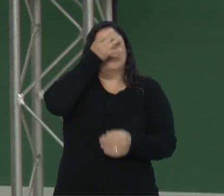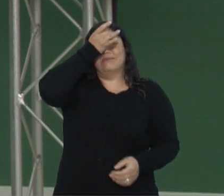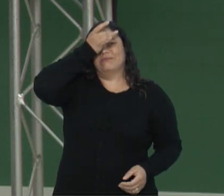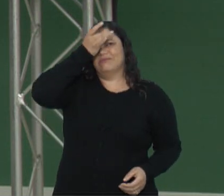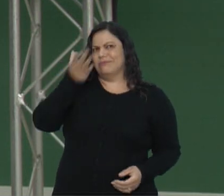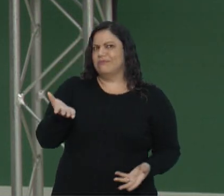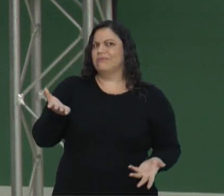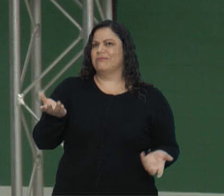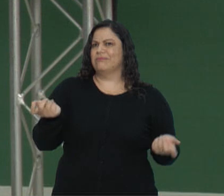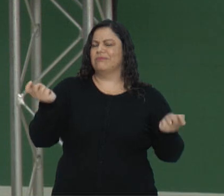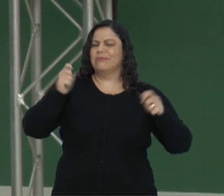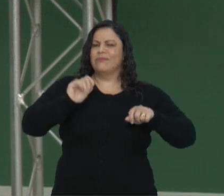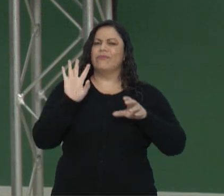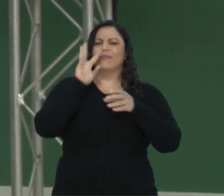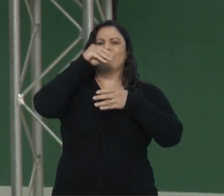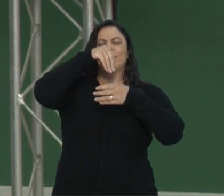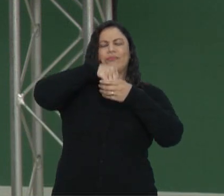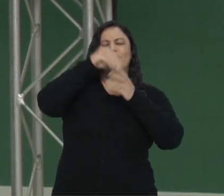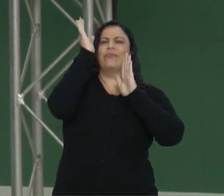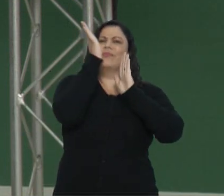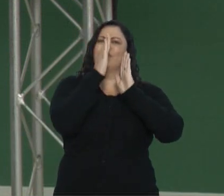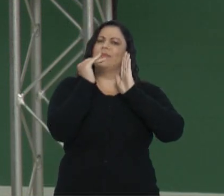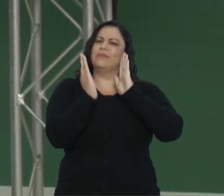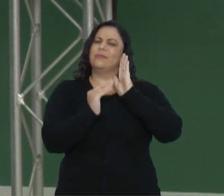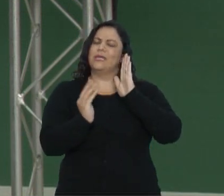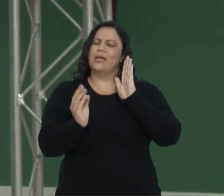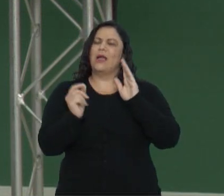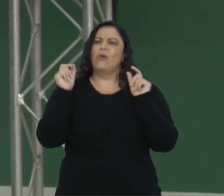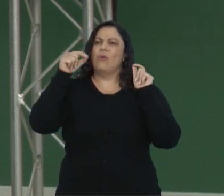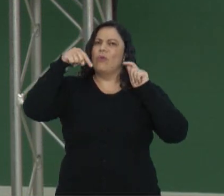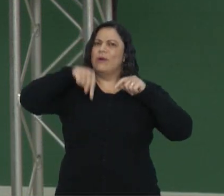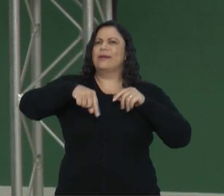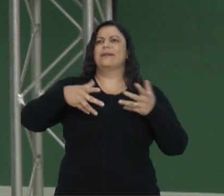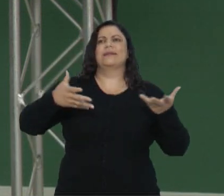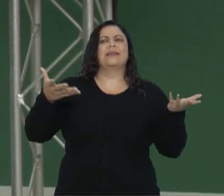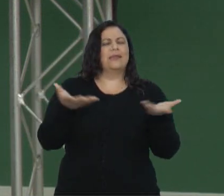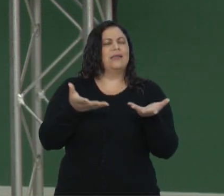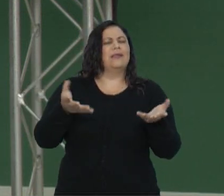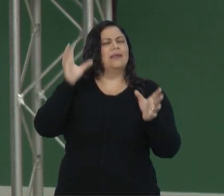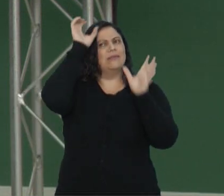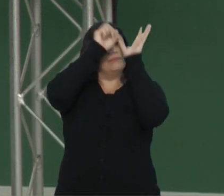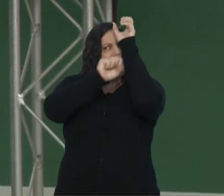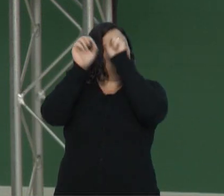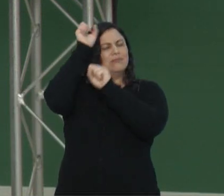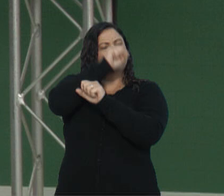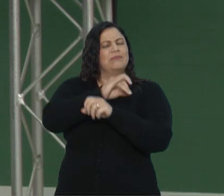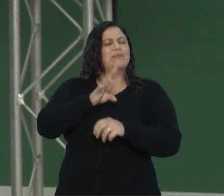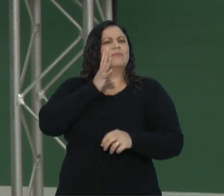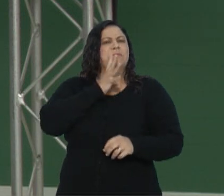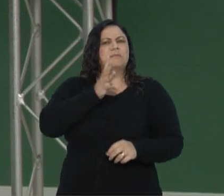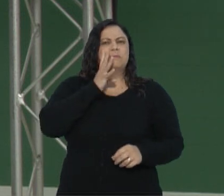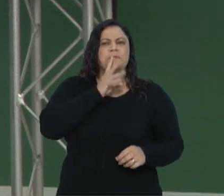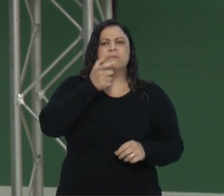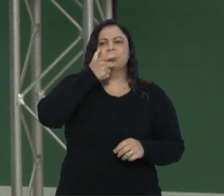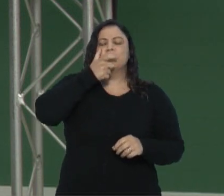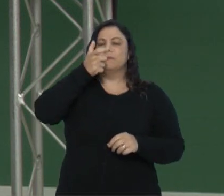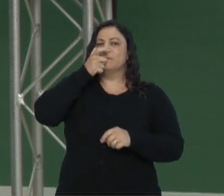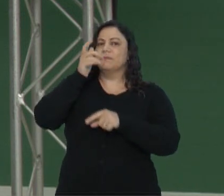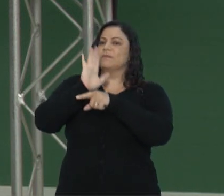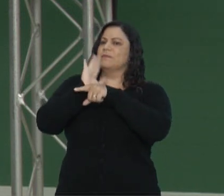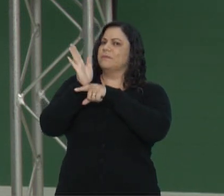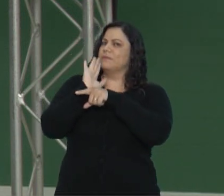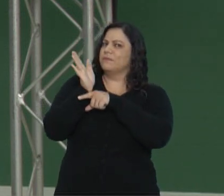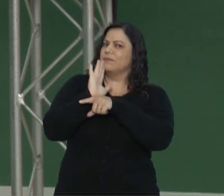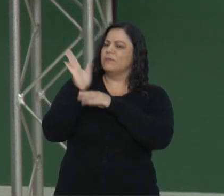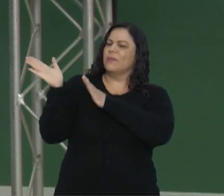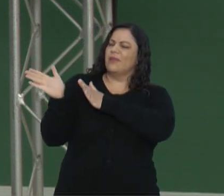barroco brasileiro é muito gostoso, e é muito gostoso aprender e estudar um pouquinho, ver o filme do Aleijadinho, é bacana você ver tudo